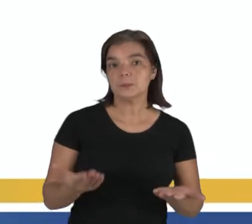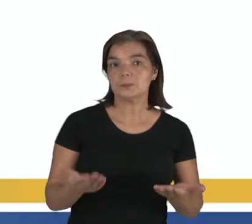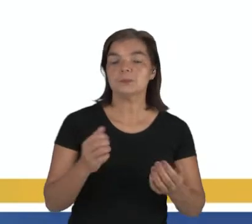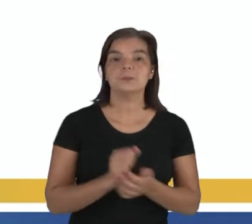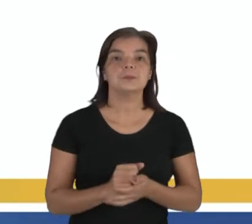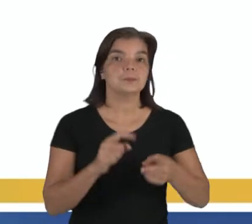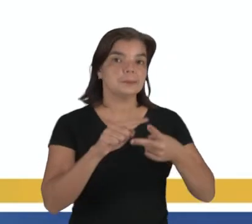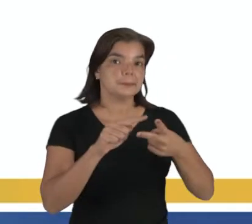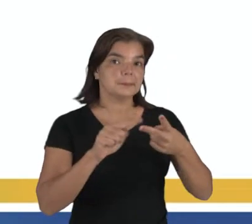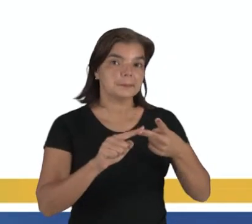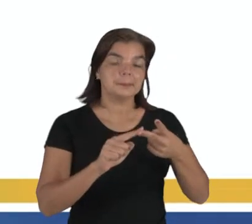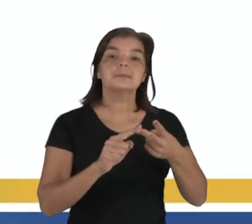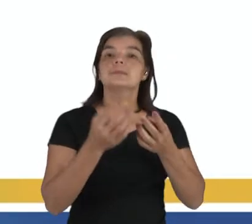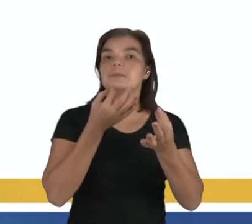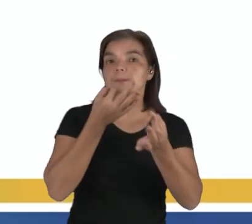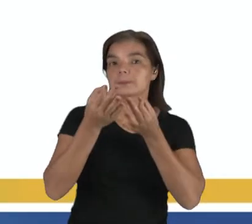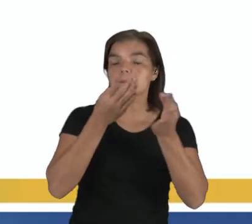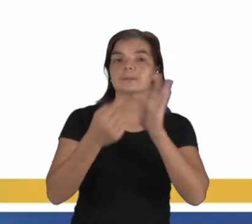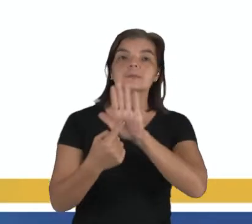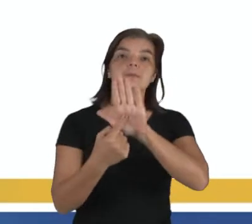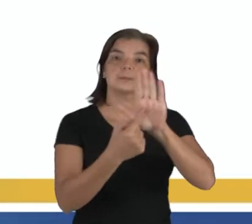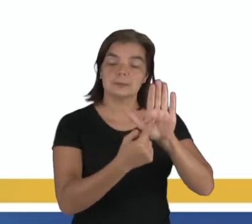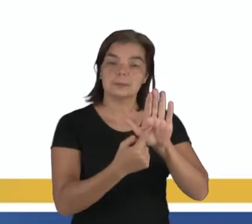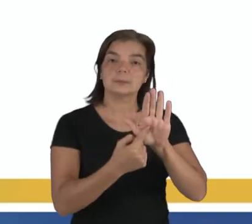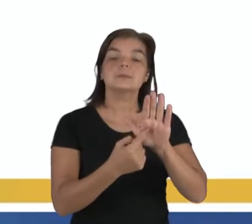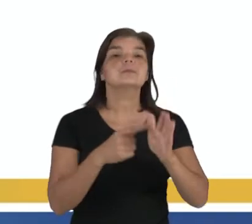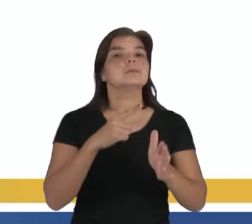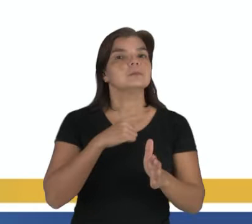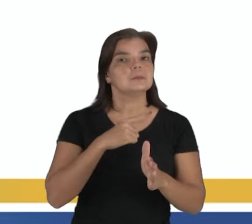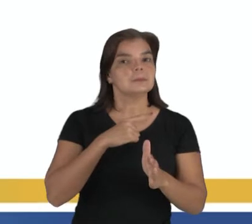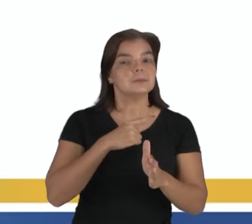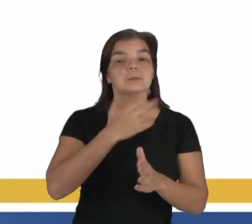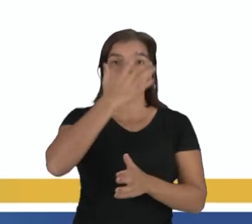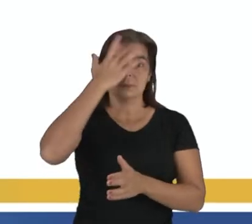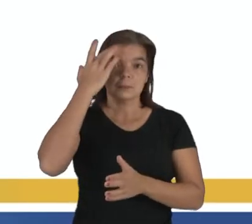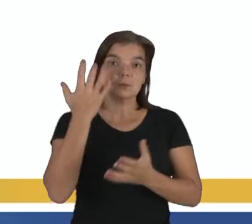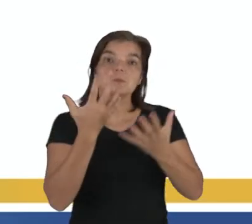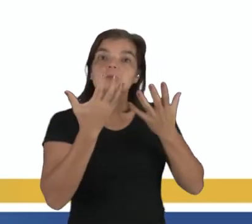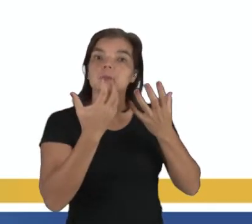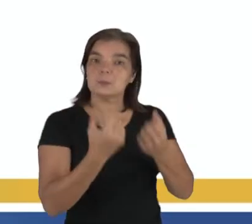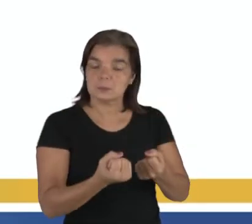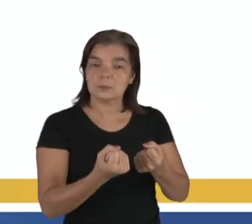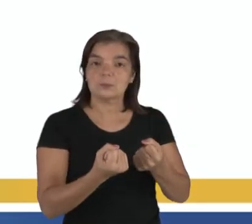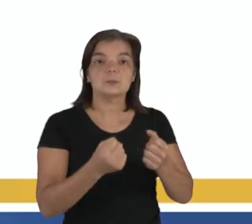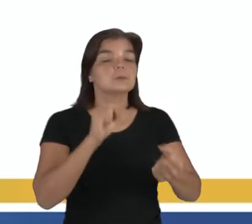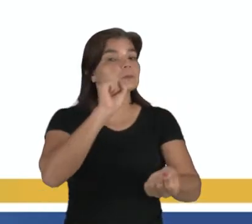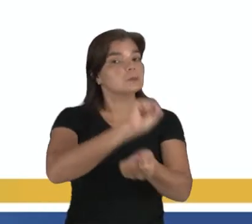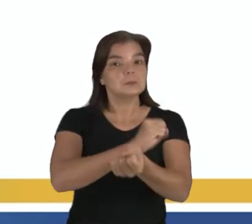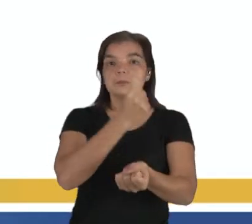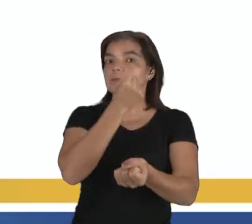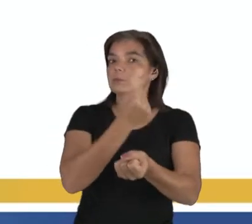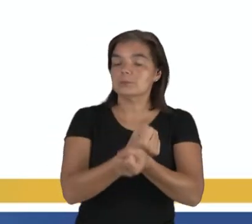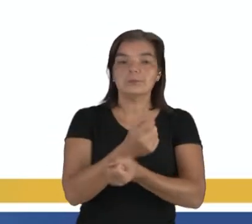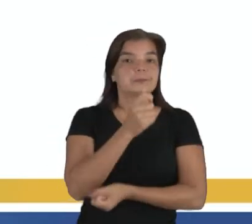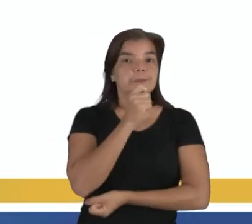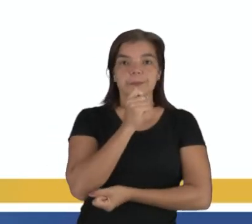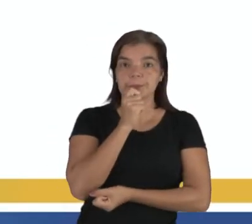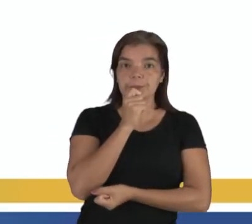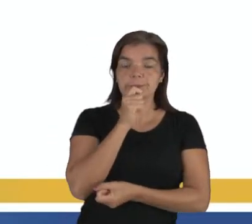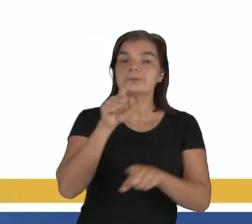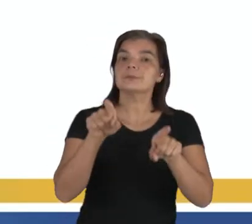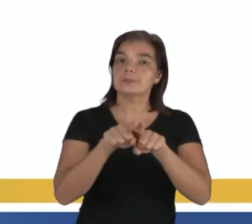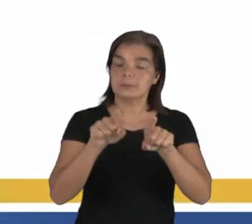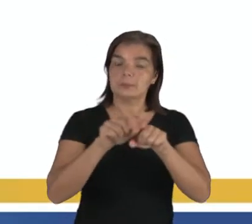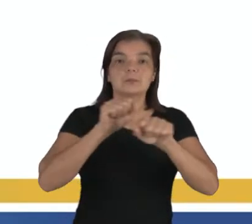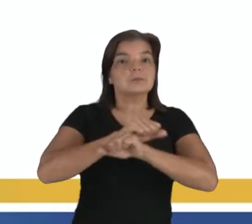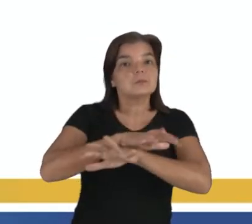Então, esses dois argumentos mostrados, eles tendem a convencer o leitor que lockdown não é a melhor saída para conter